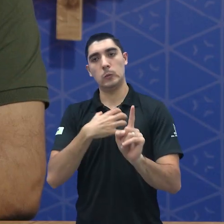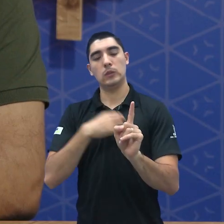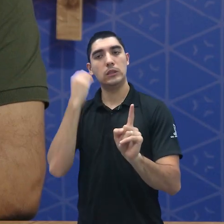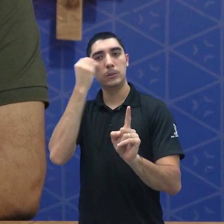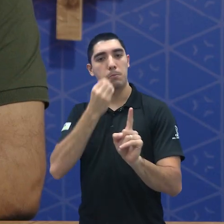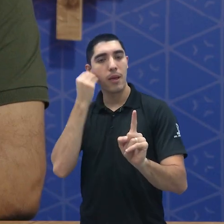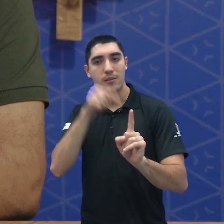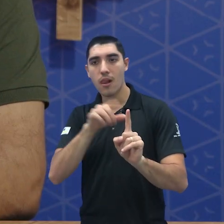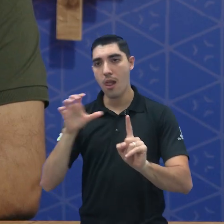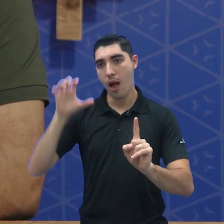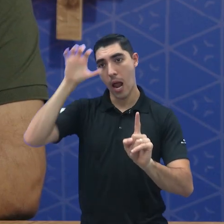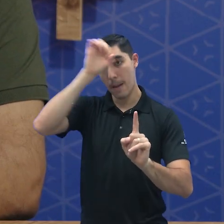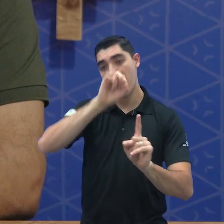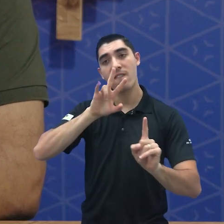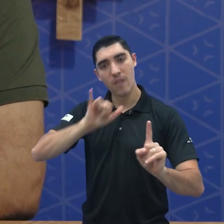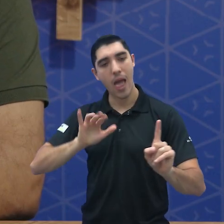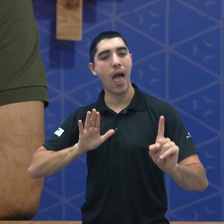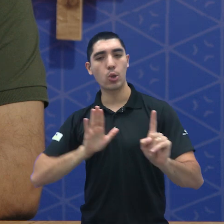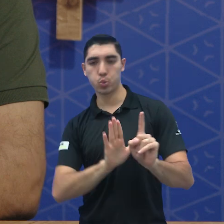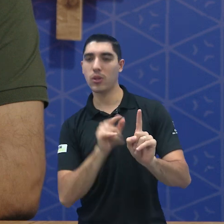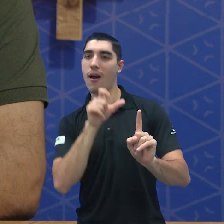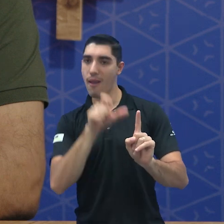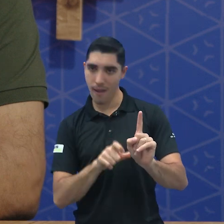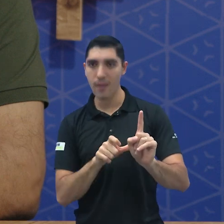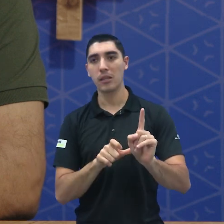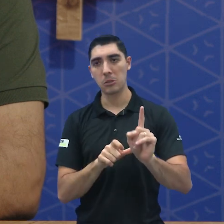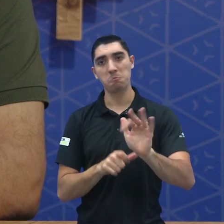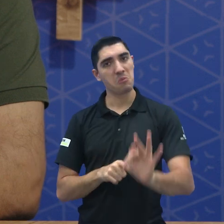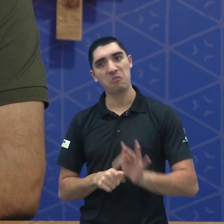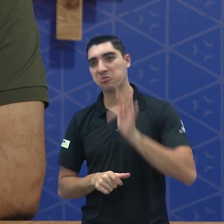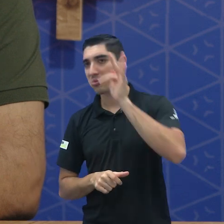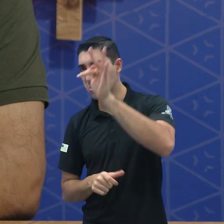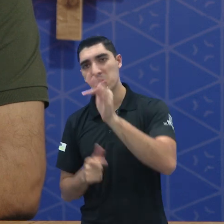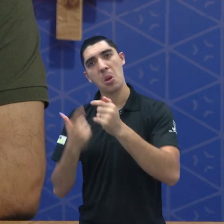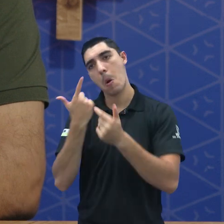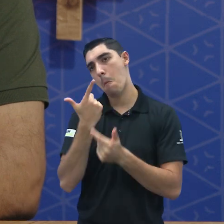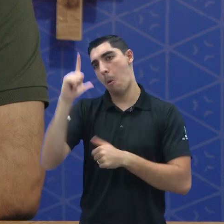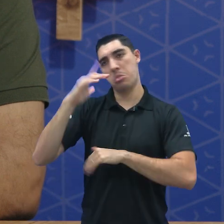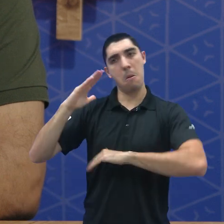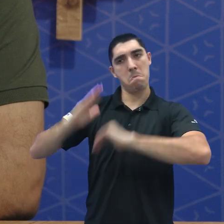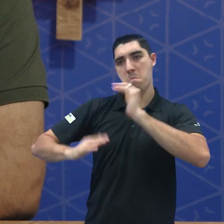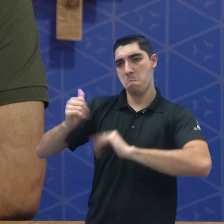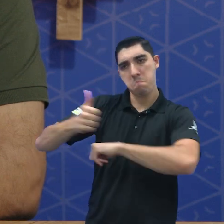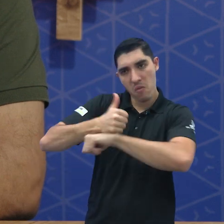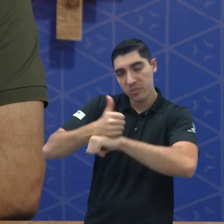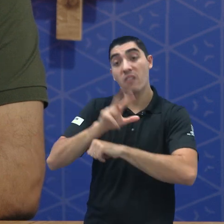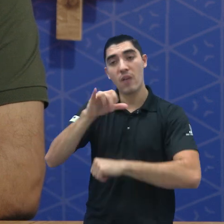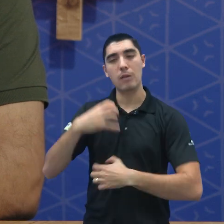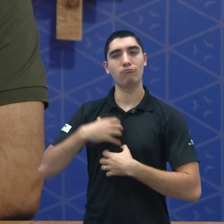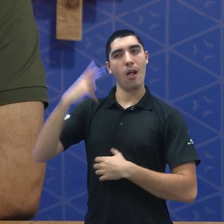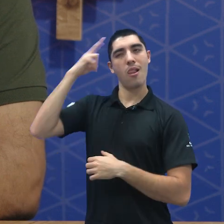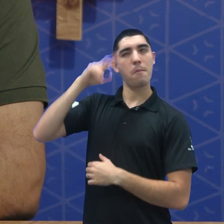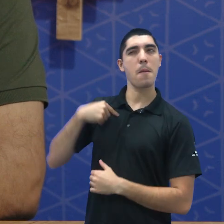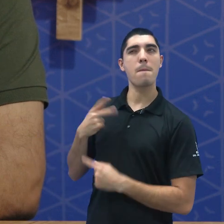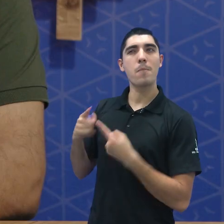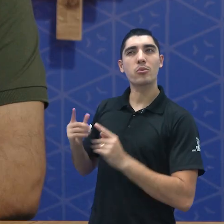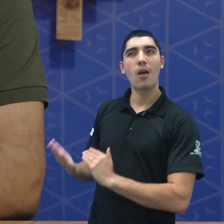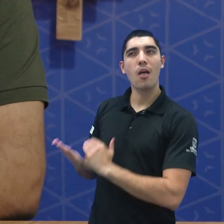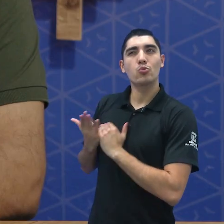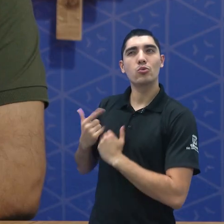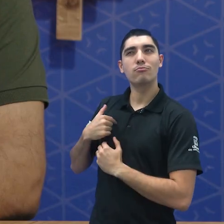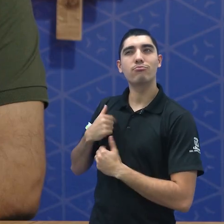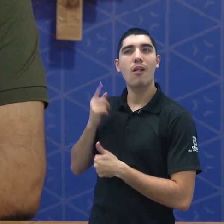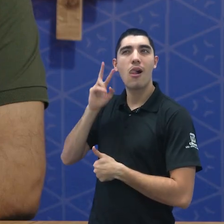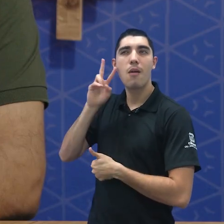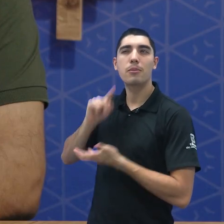uma experiência que vai agregar em outras áreas, caso, né, ele tenha uma outra profissão diferente, né, da área artística. Então a